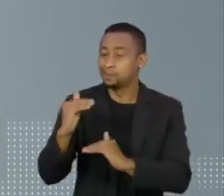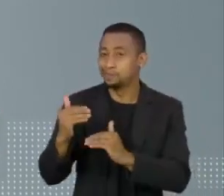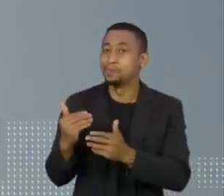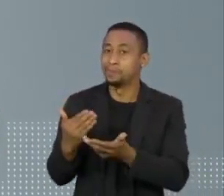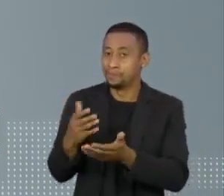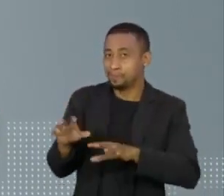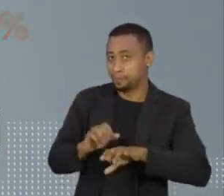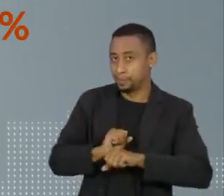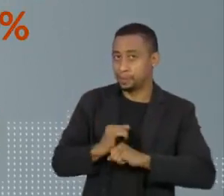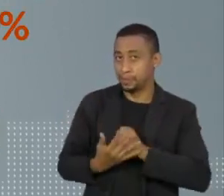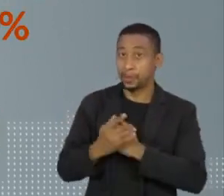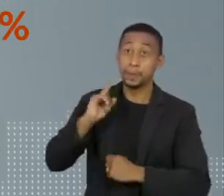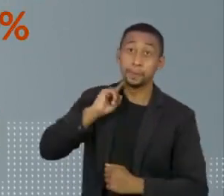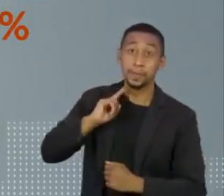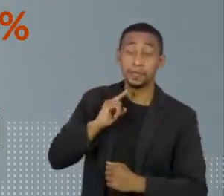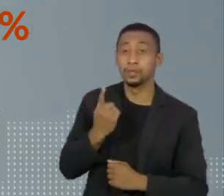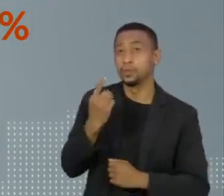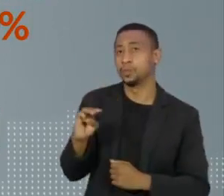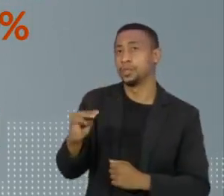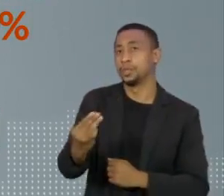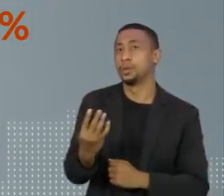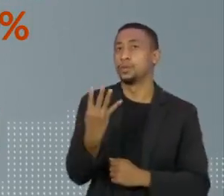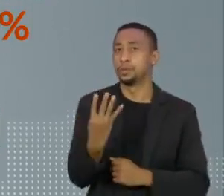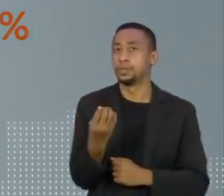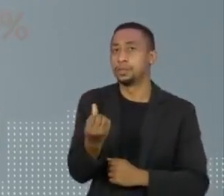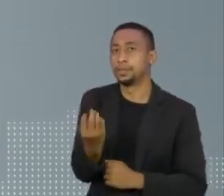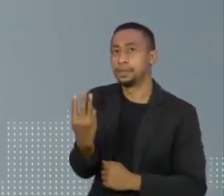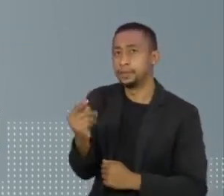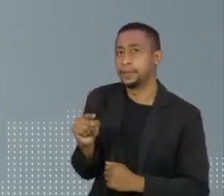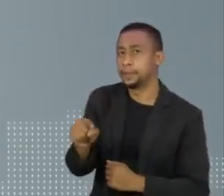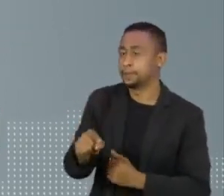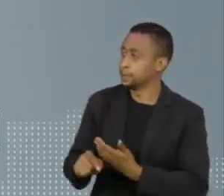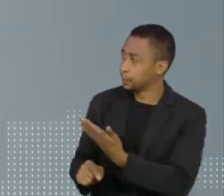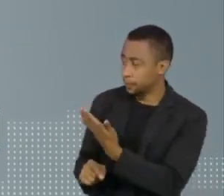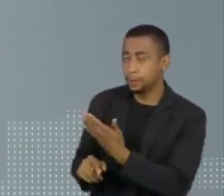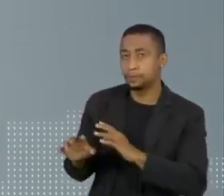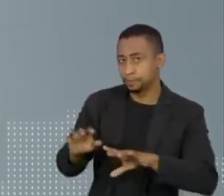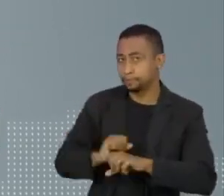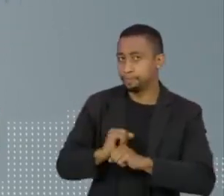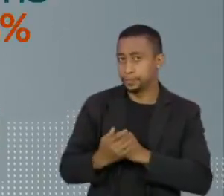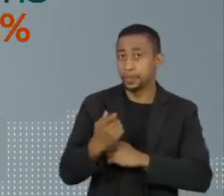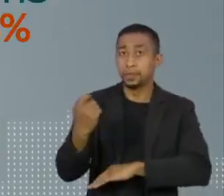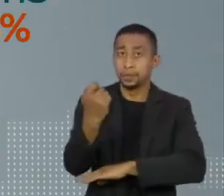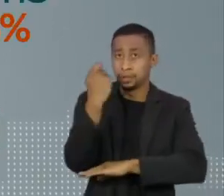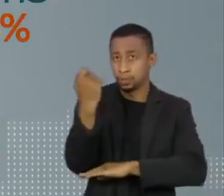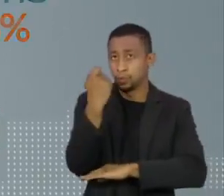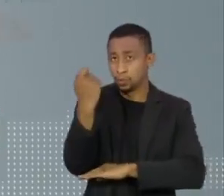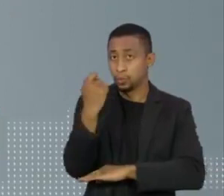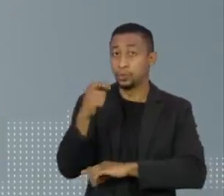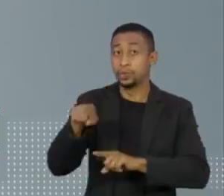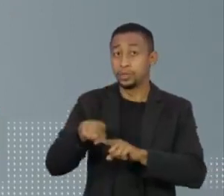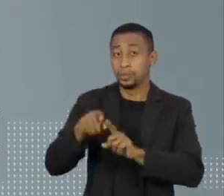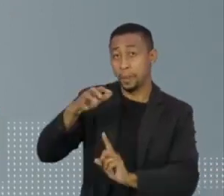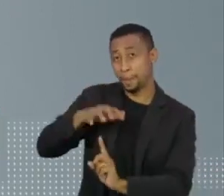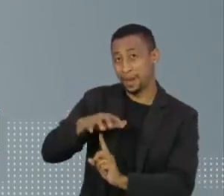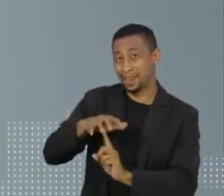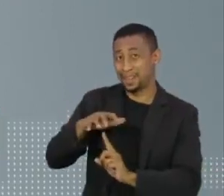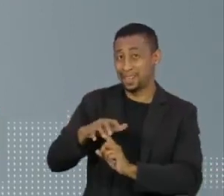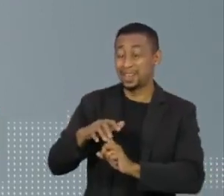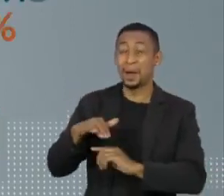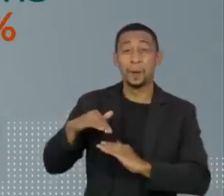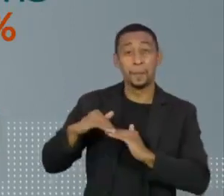Minas Gerais que tem um milhão e quatrocentos e sessenta e três mil a seguir o Rio Grande do Sul e o Paraná